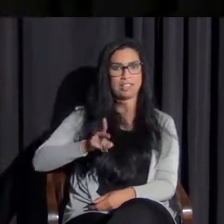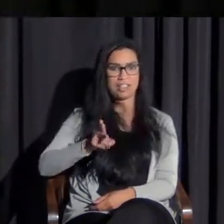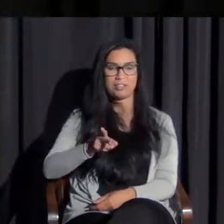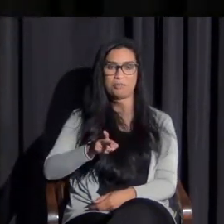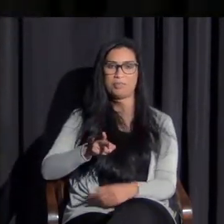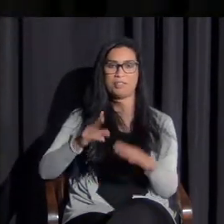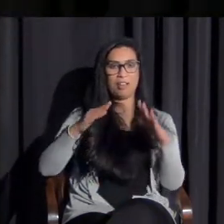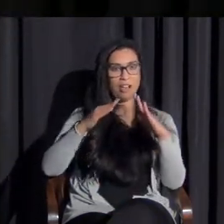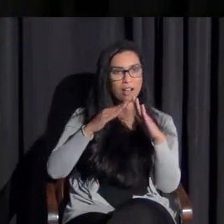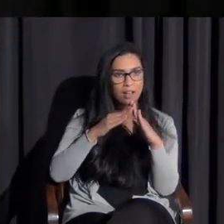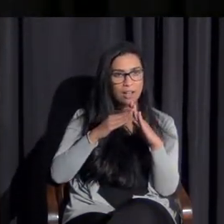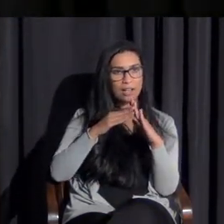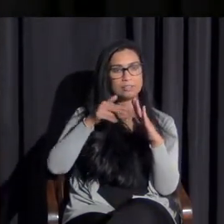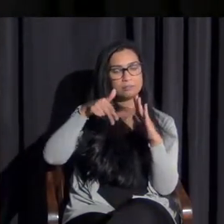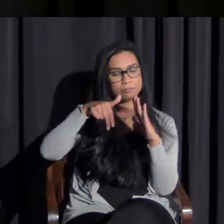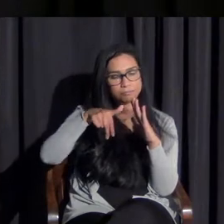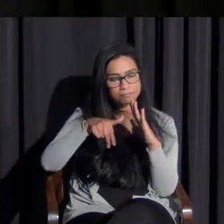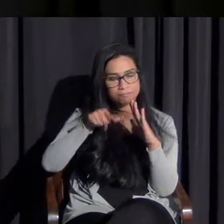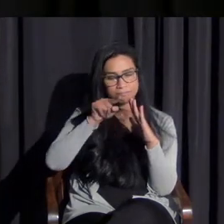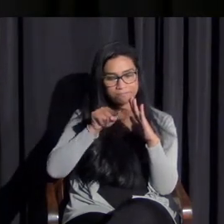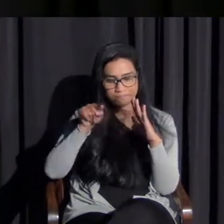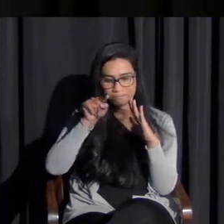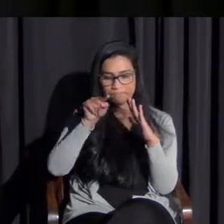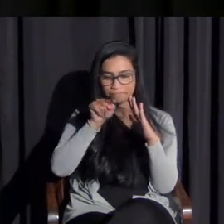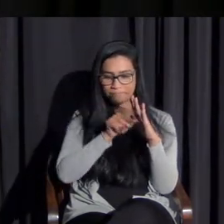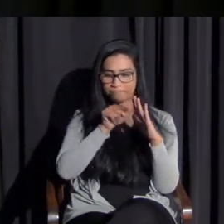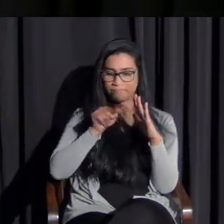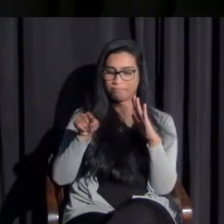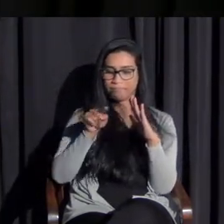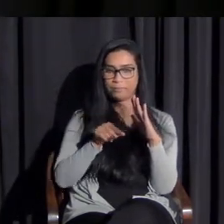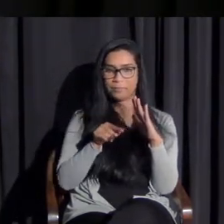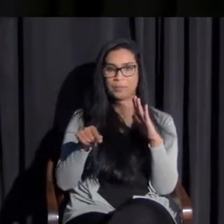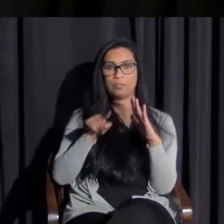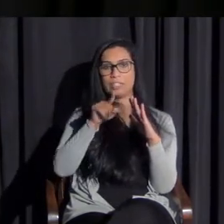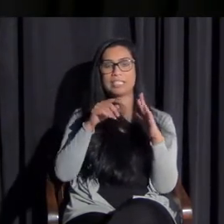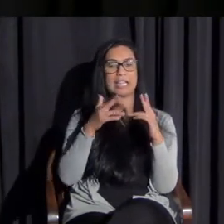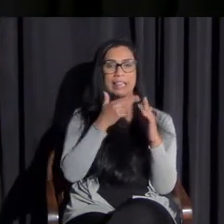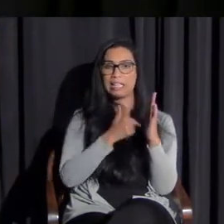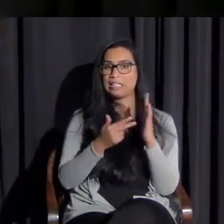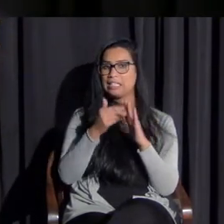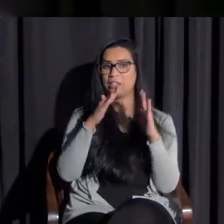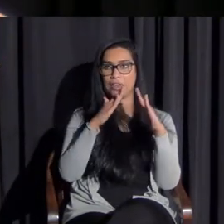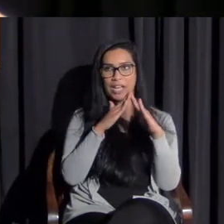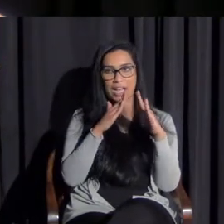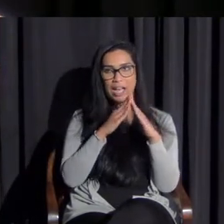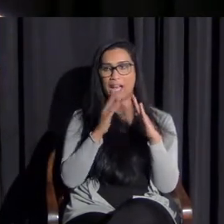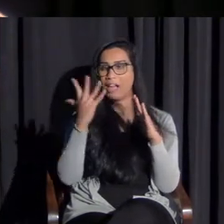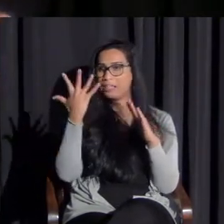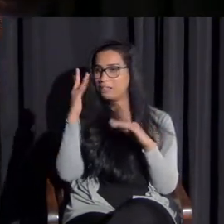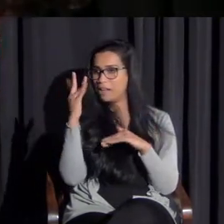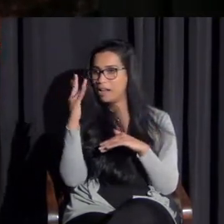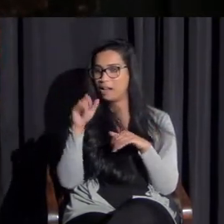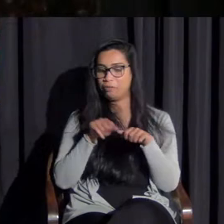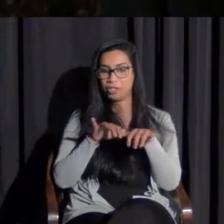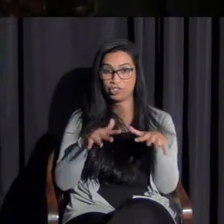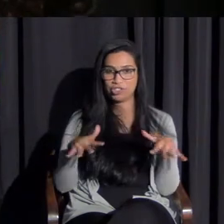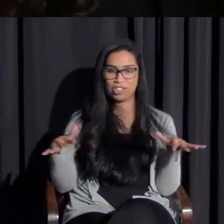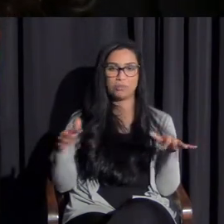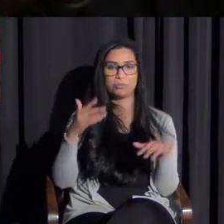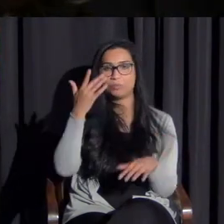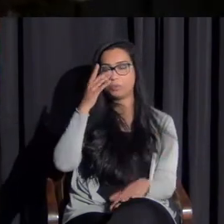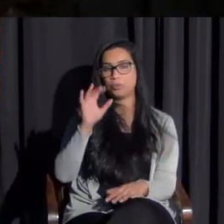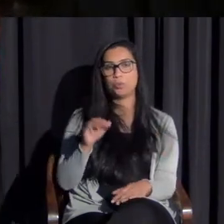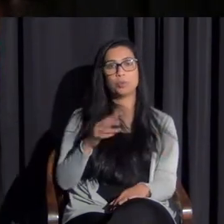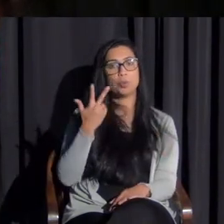seguramente todo mundo que está aqui desenhou um dia na vida isso. Né? E aí, desenhou isso um dia na vida e recebeu um